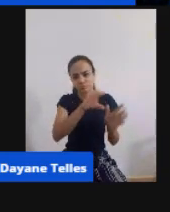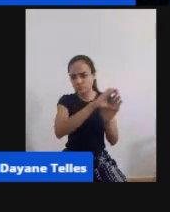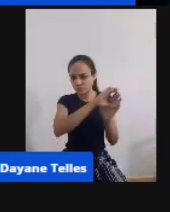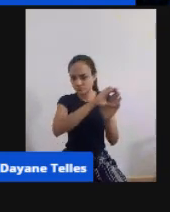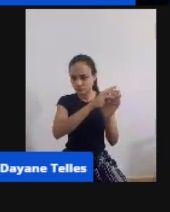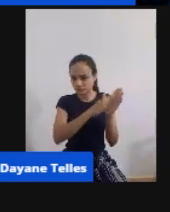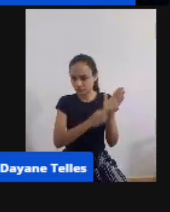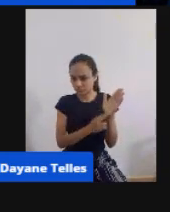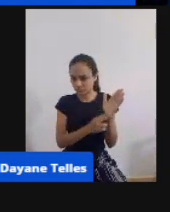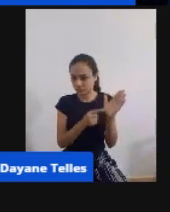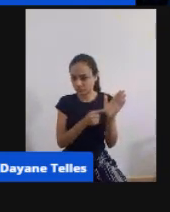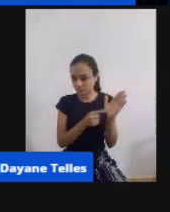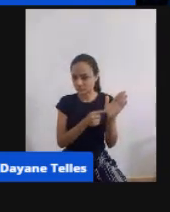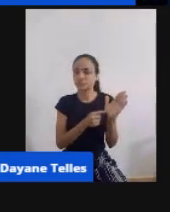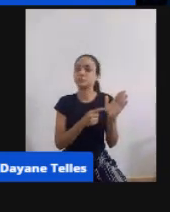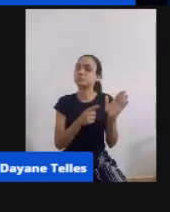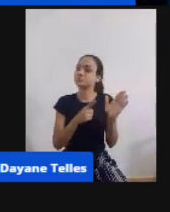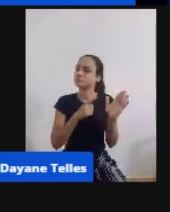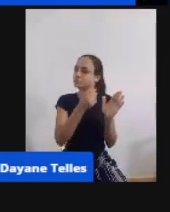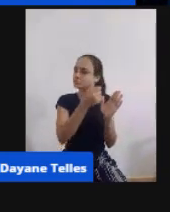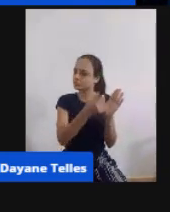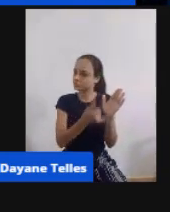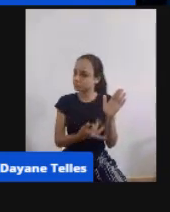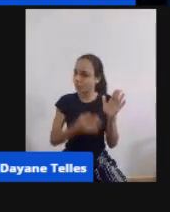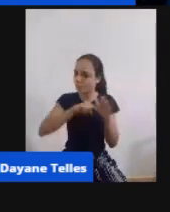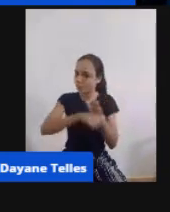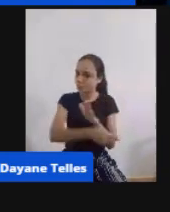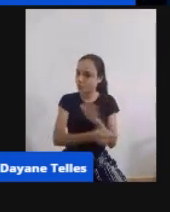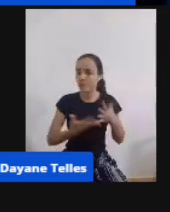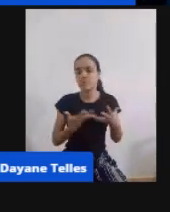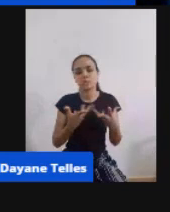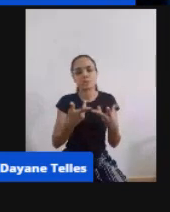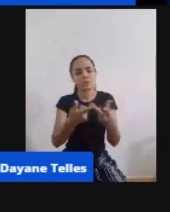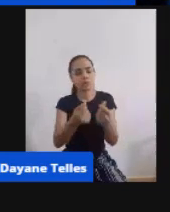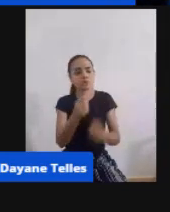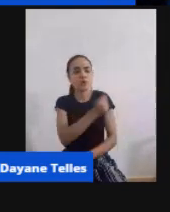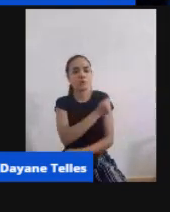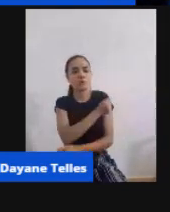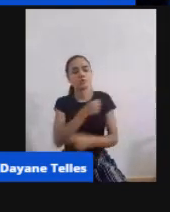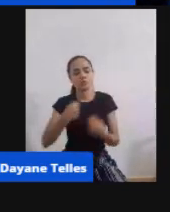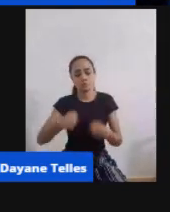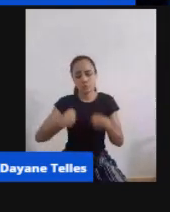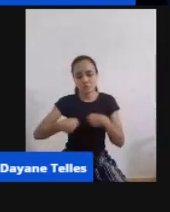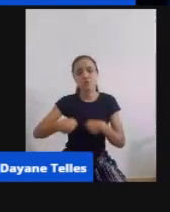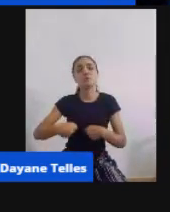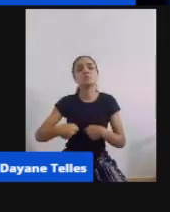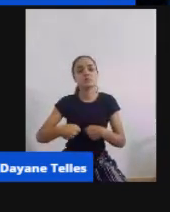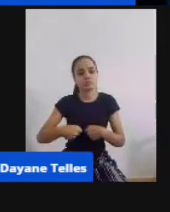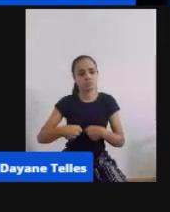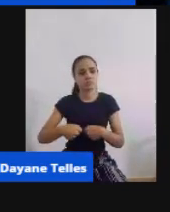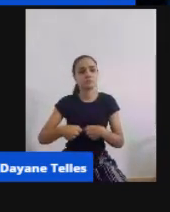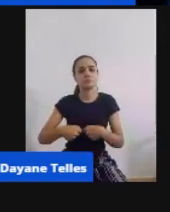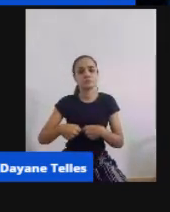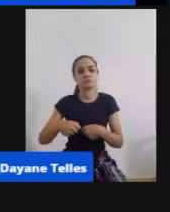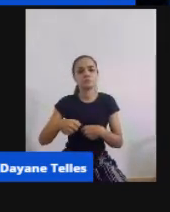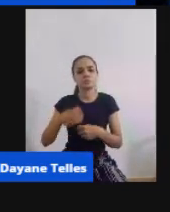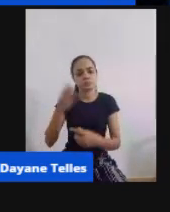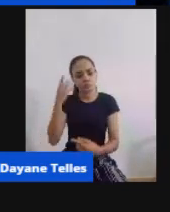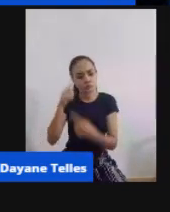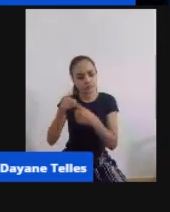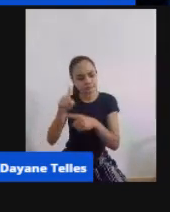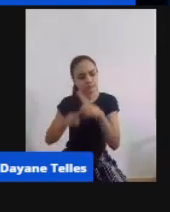as habilidades que os alunos devem alcançar em cada etapa e ano de ensino. E é o